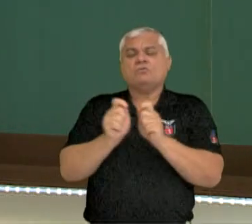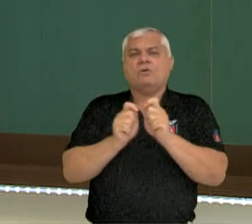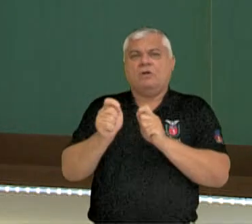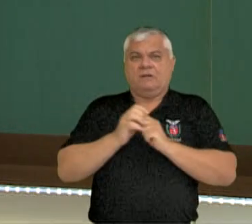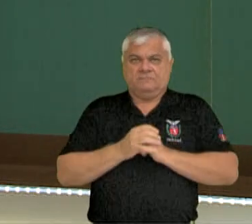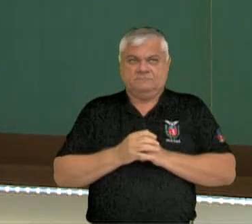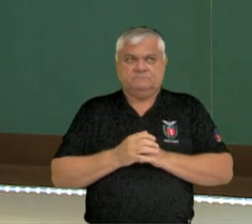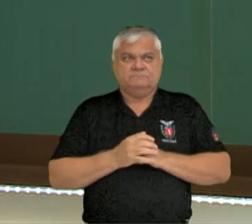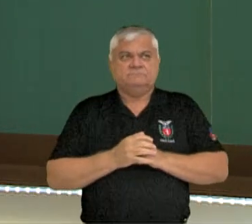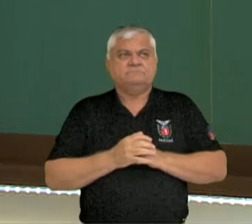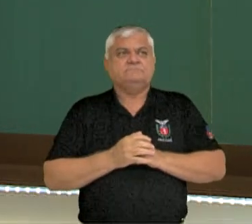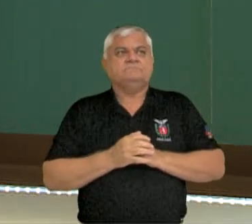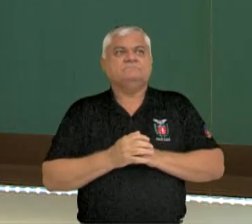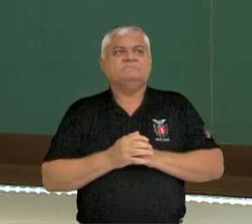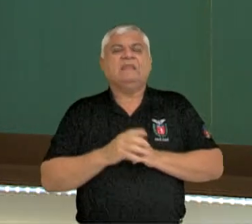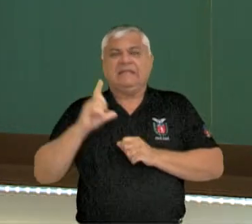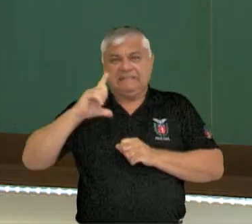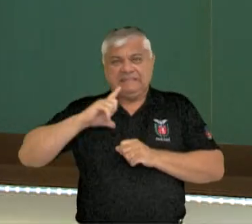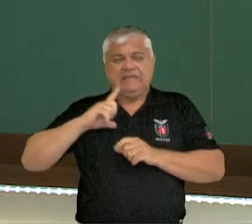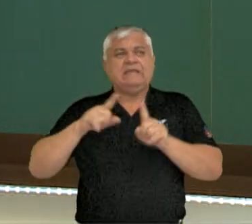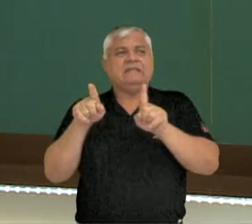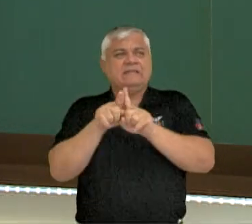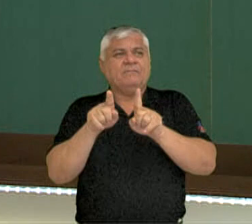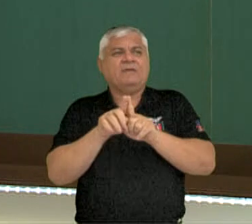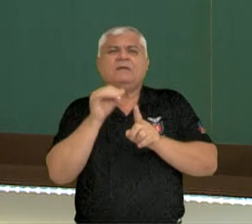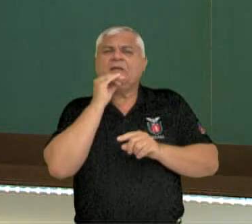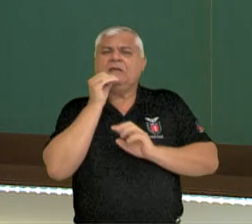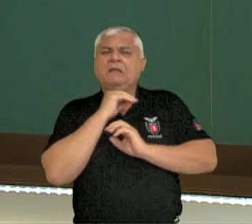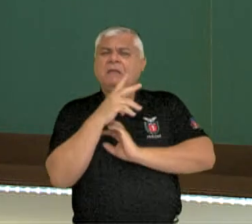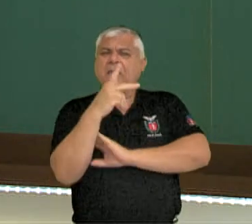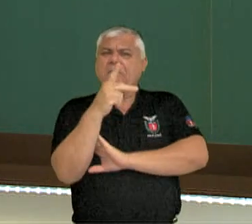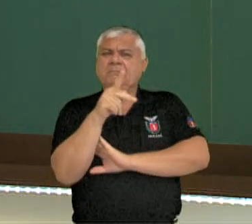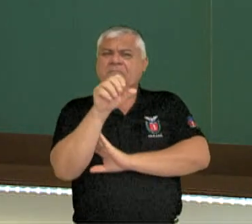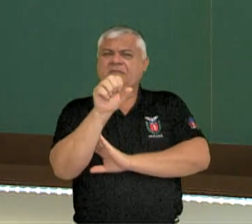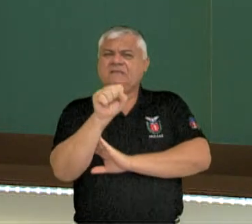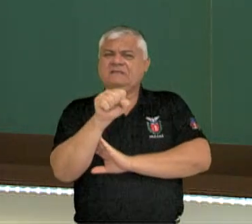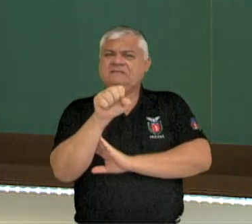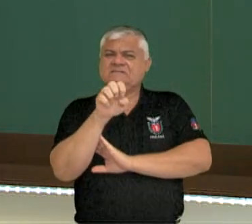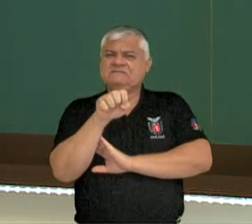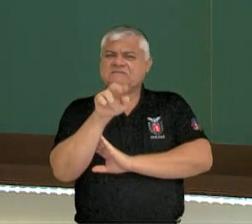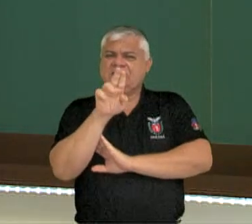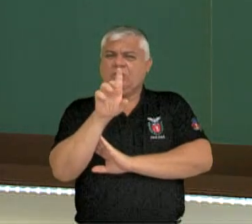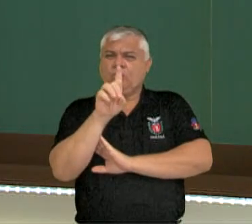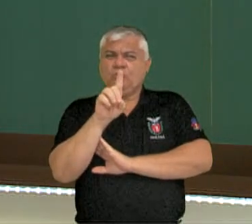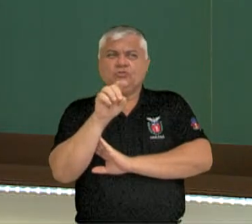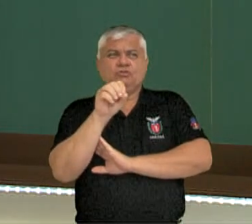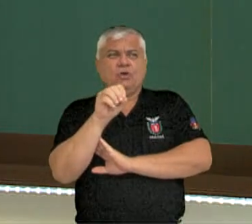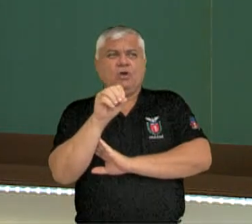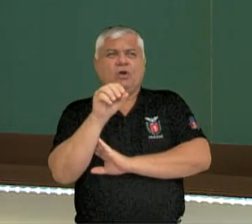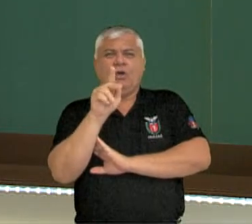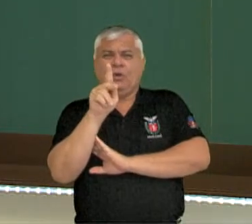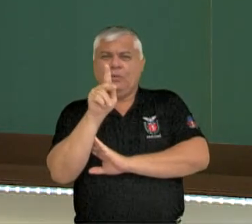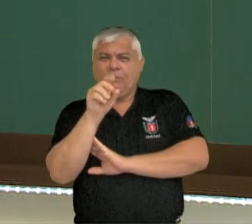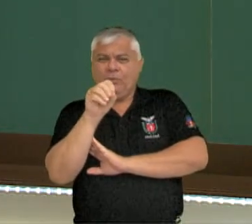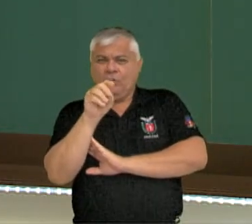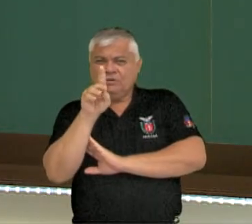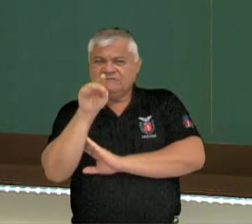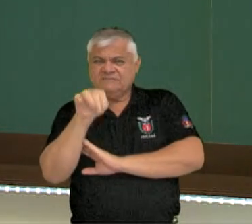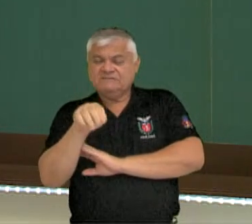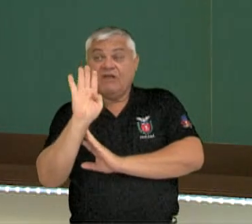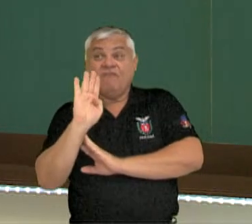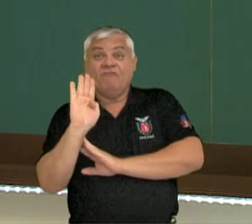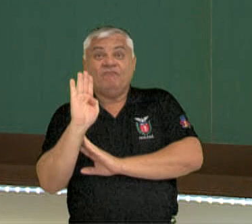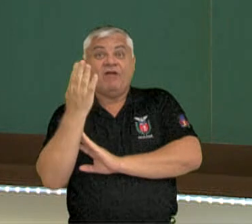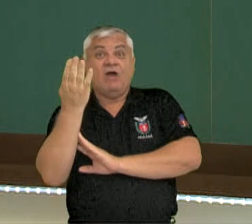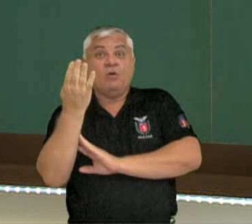aquático. Ela possui pseudópodes. O que são pseudópodes? Pseudo significa falso